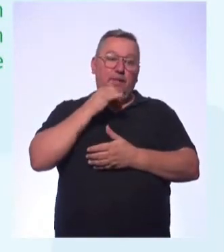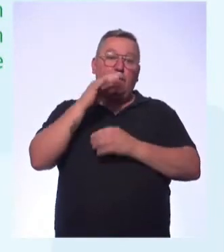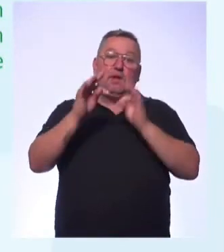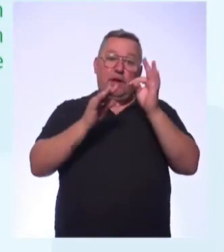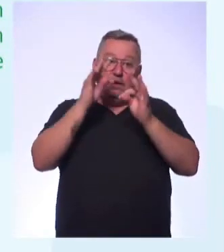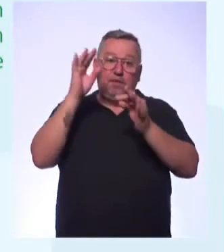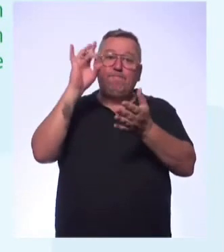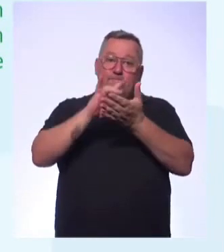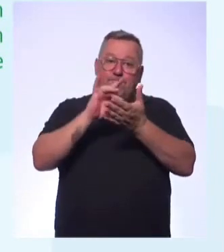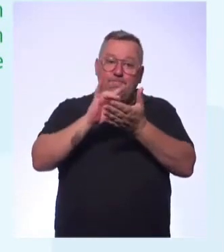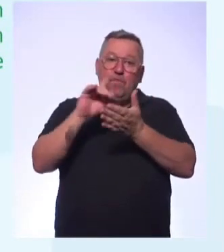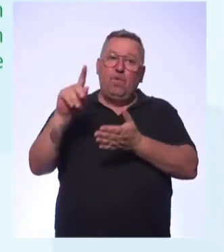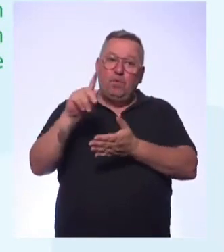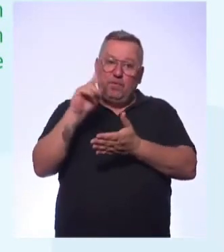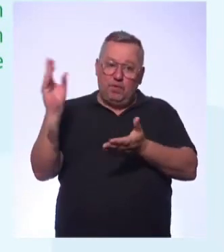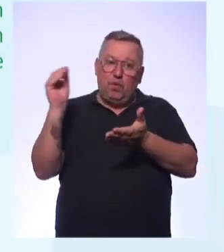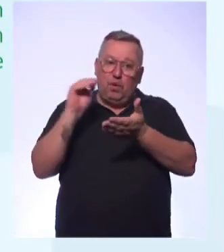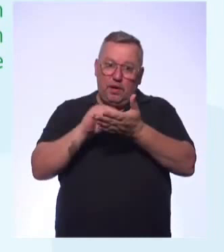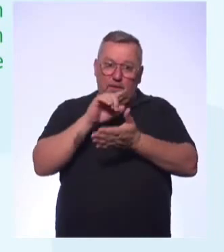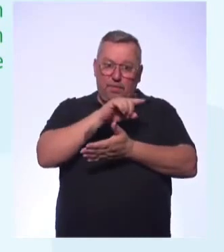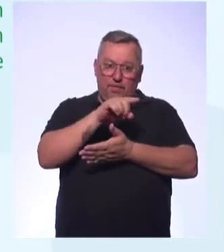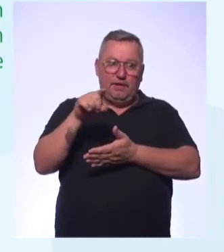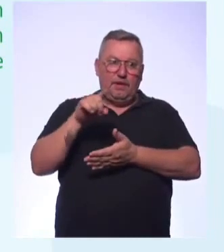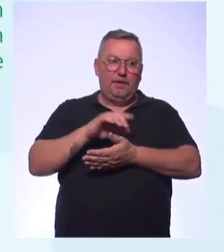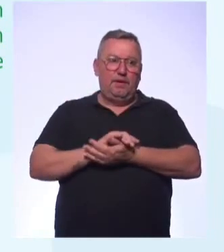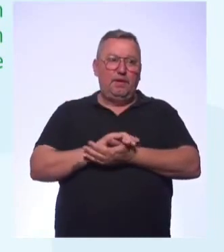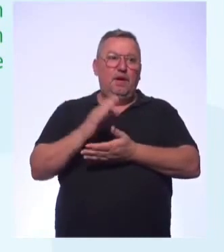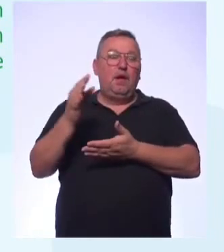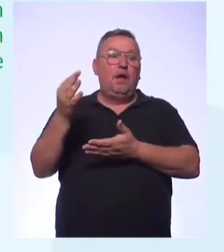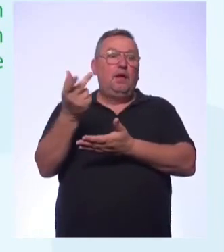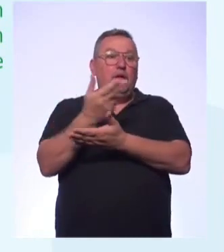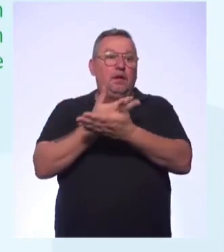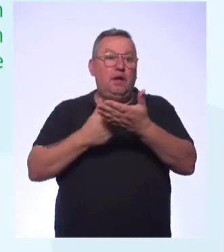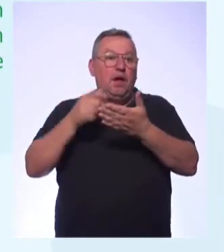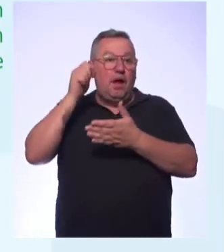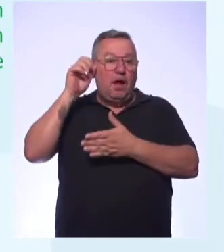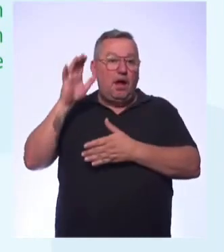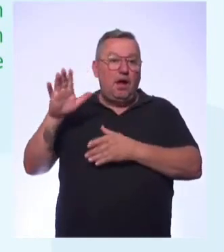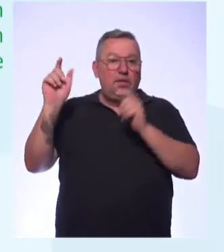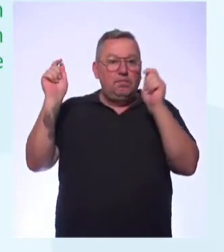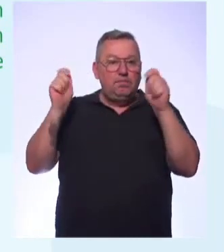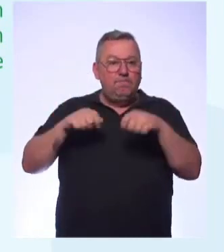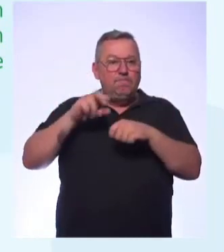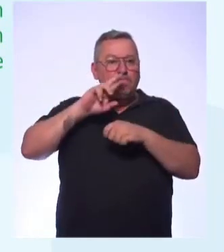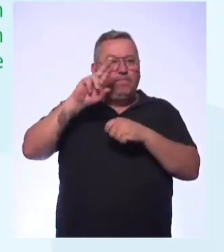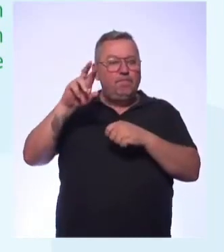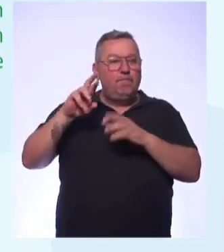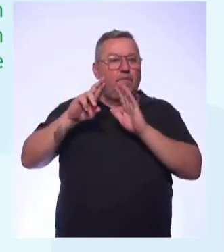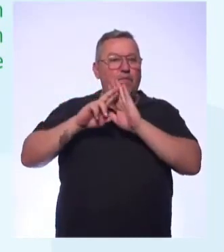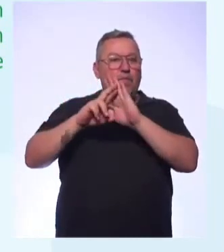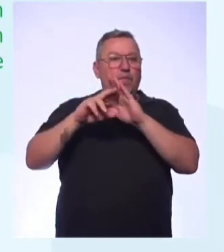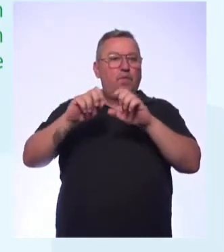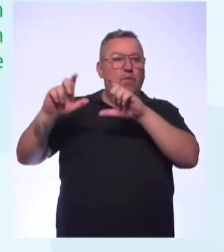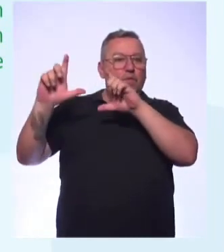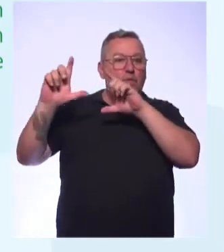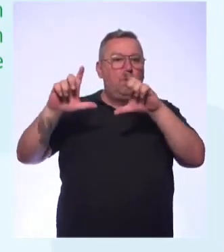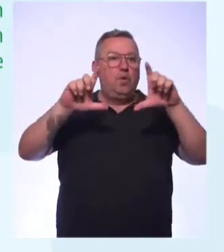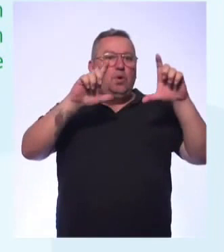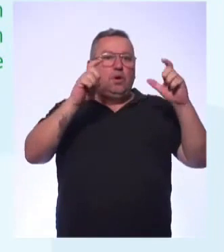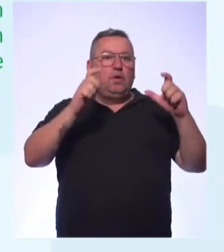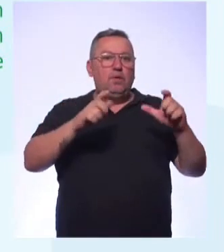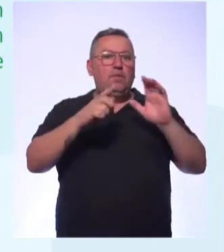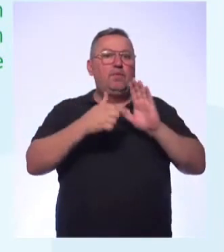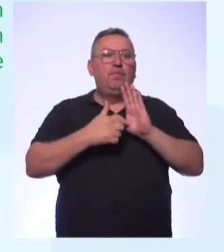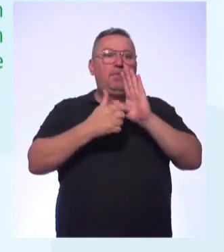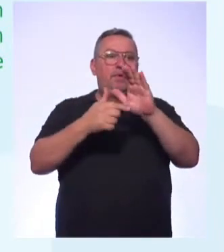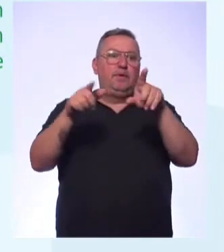técnica realmente, como o professor colocaria para vocês, tá bom? Na gravura, o título África possibilita construir referências sobre o cenário e o ambiente,